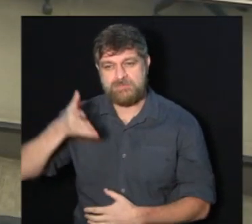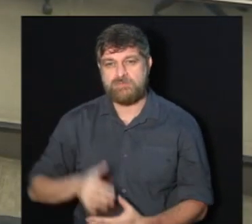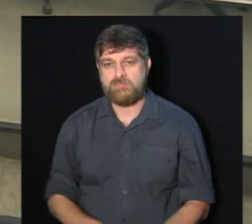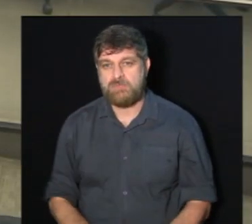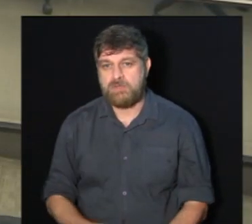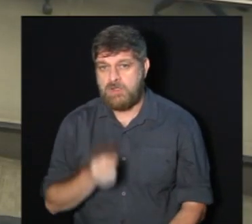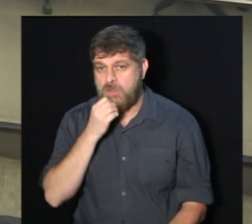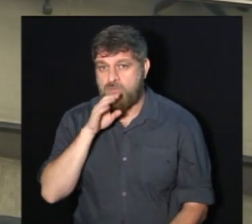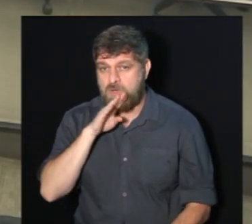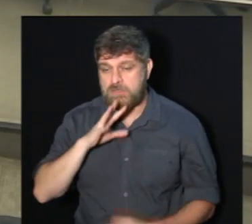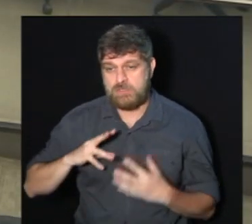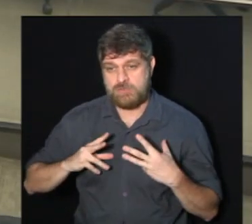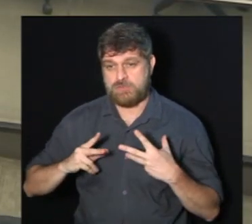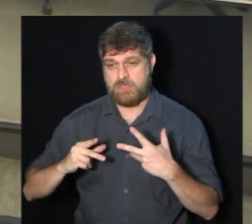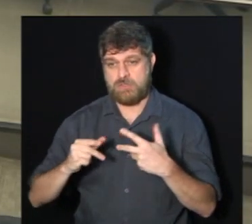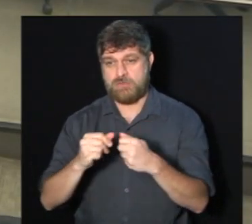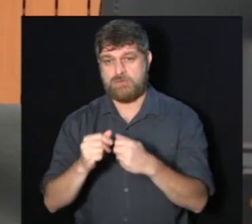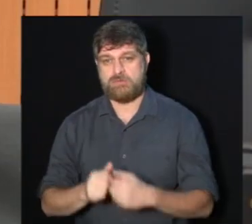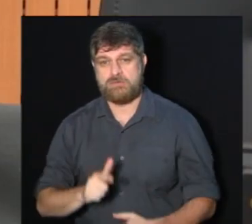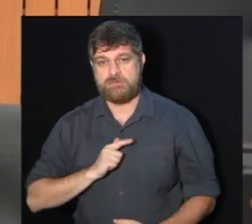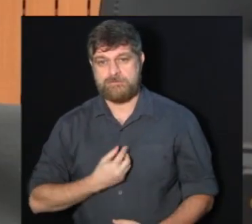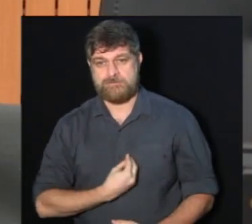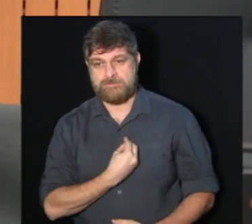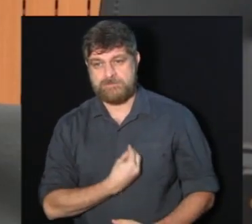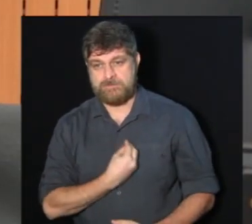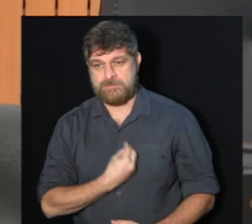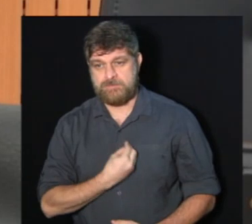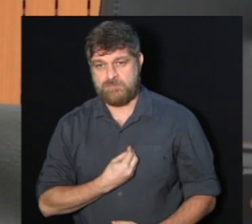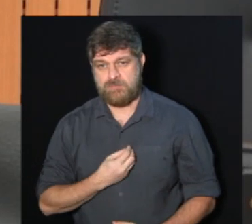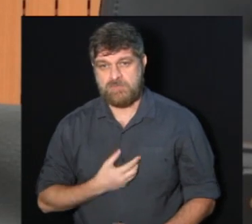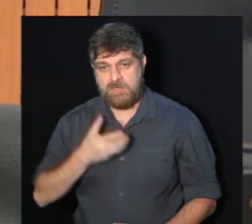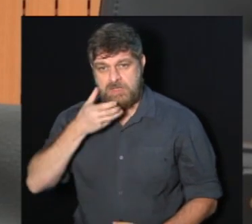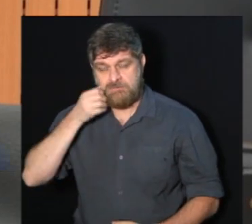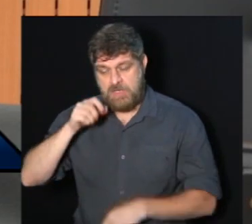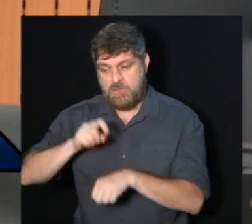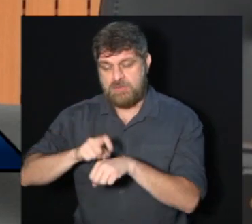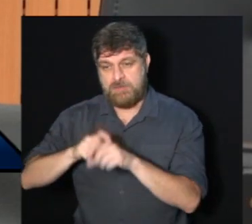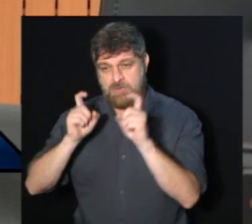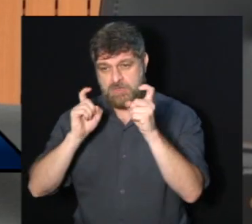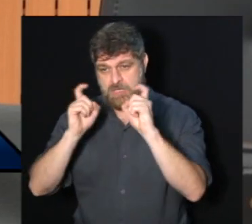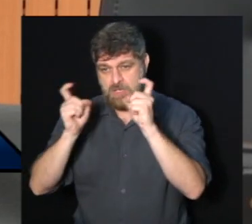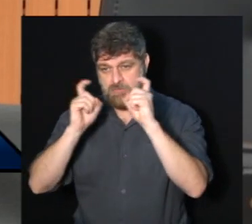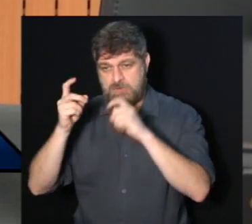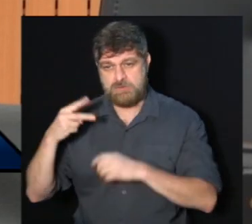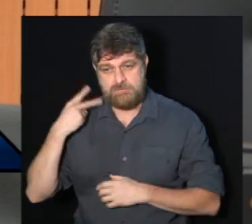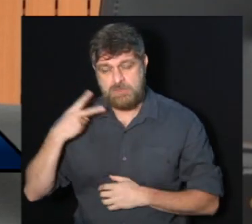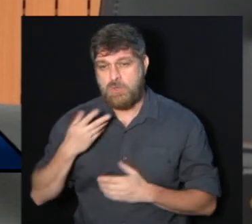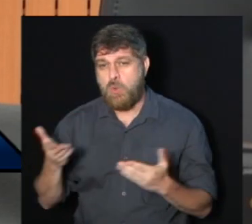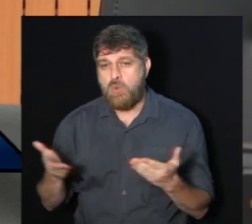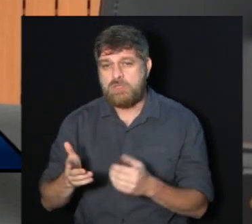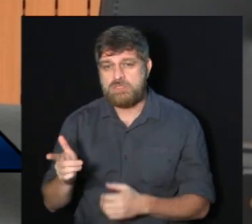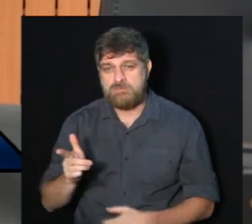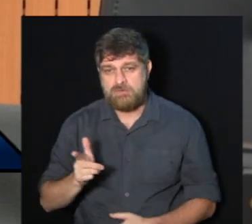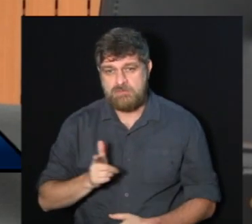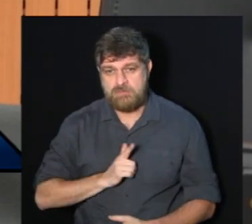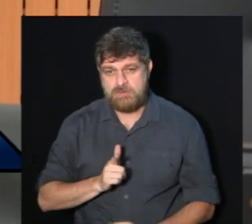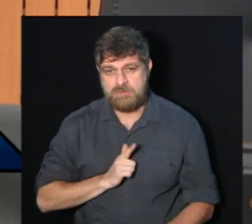Olá, muito boa tarde a todos. Estamos aqui na primeira parte da sessão, que hoje nós vamos ter